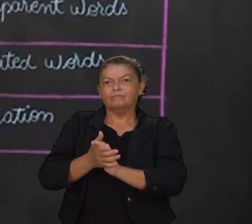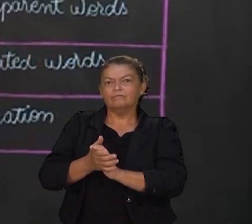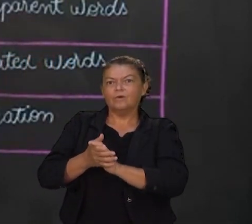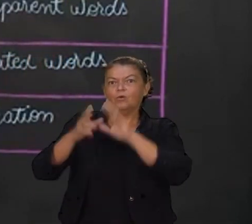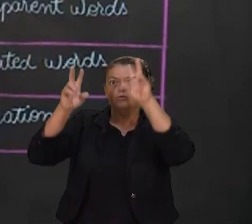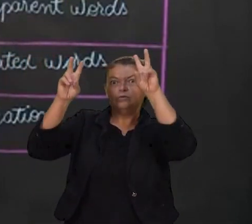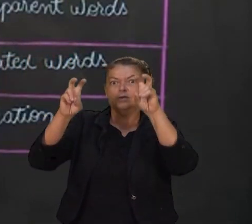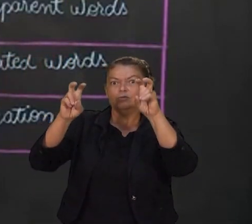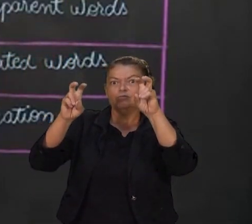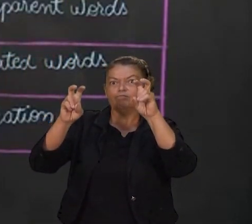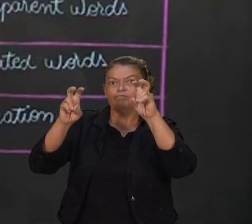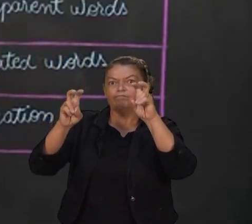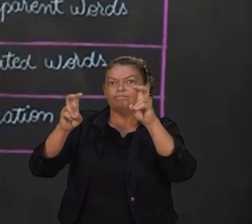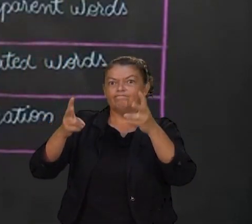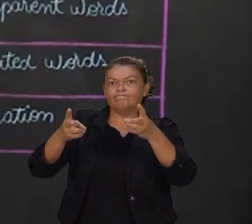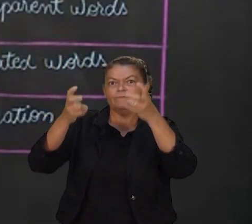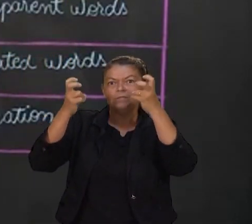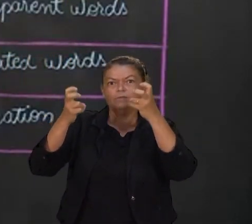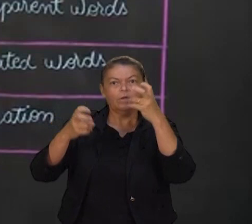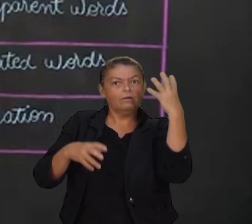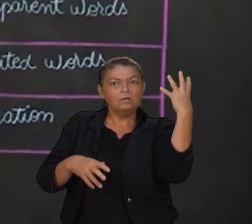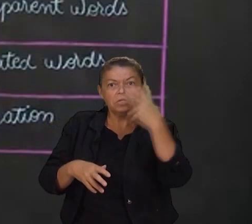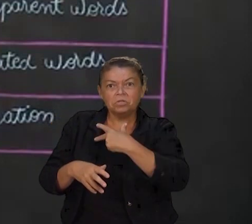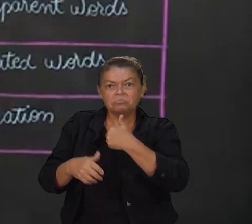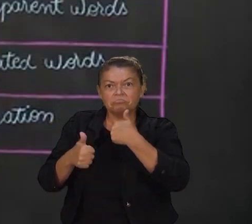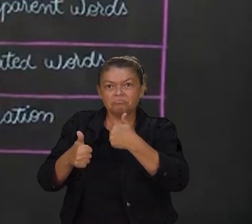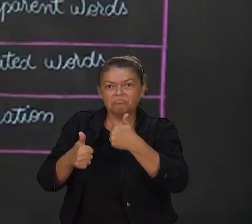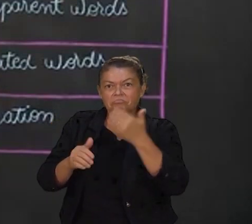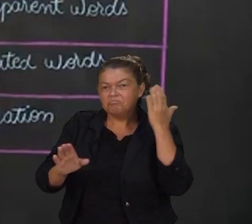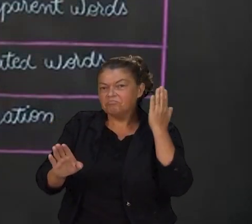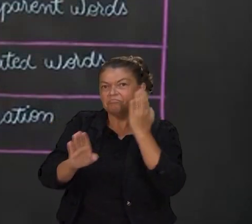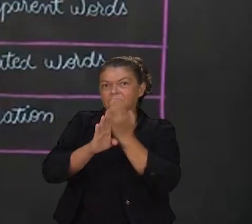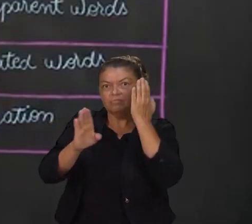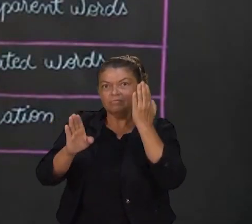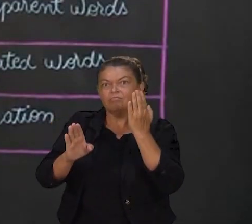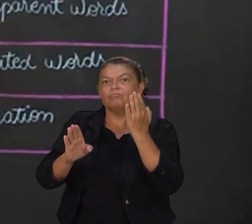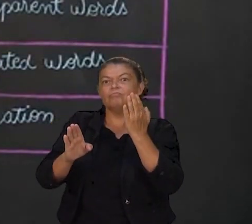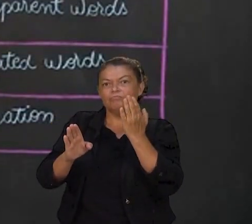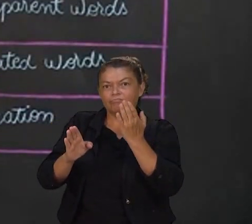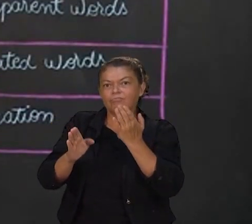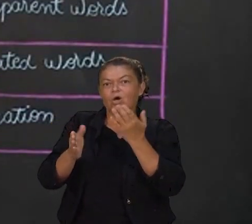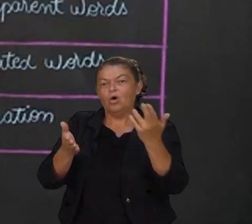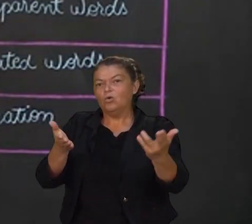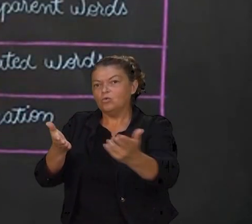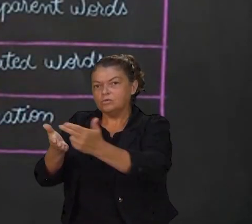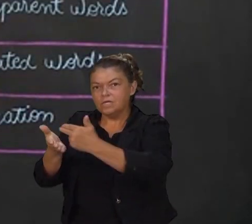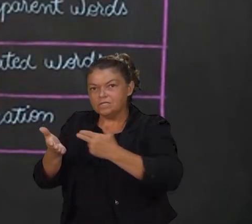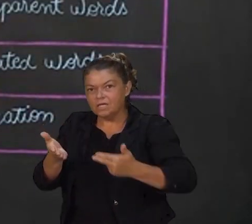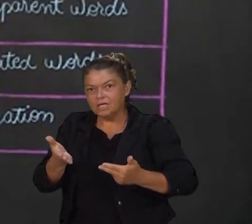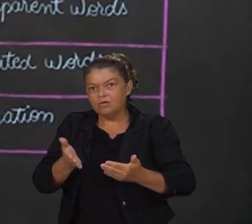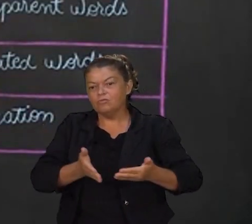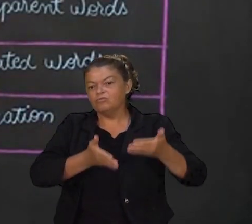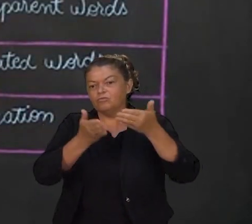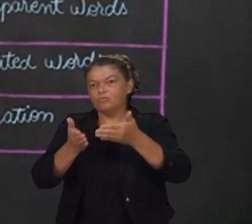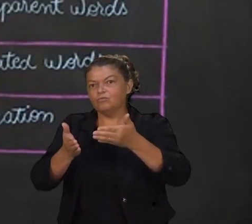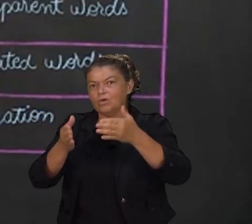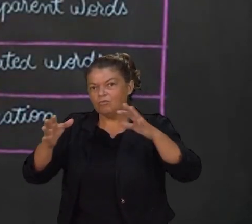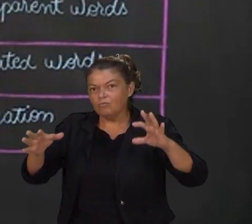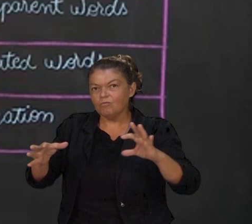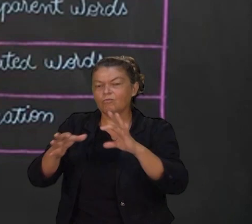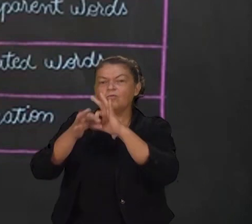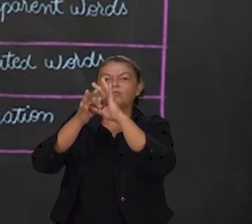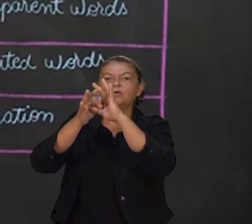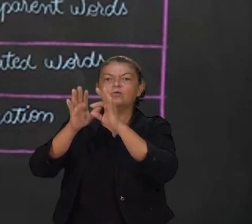The Titanic. Lindo, acertei. A imagem casou com o texto, com o título, já saí do meu V0, já